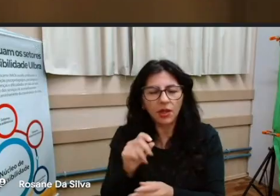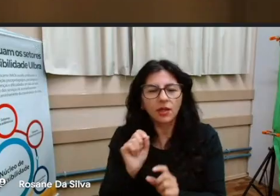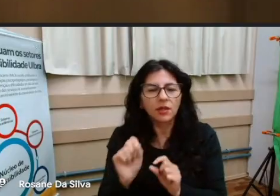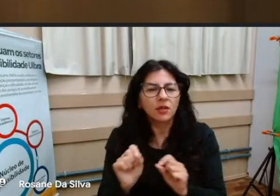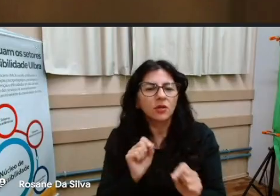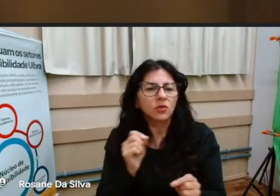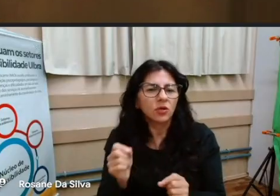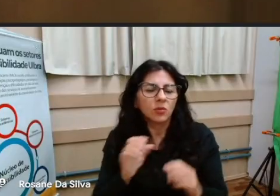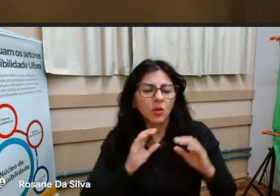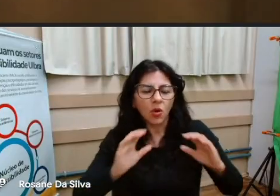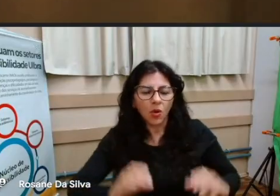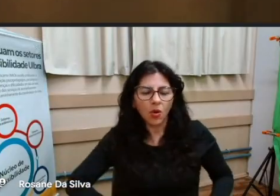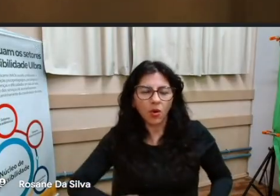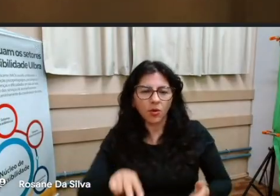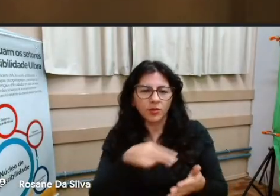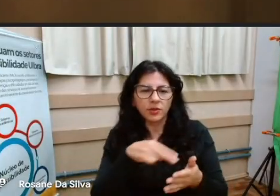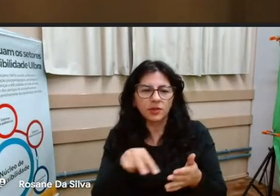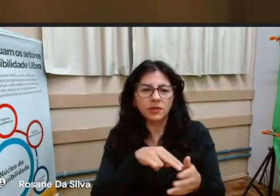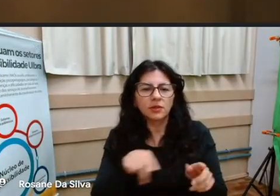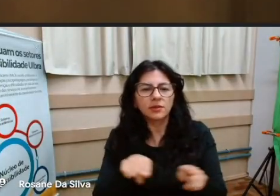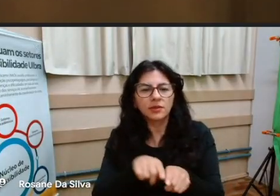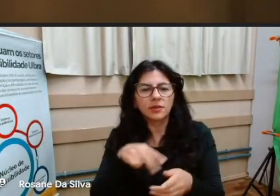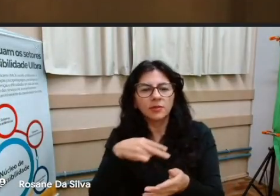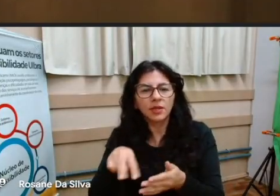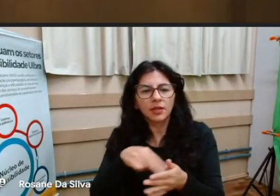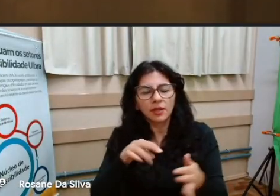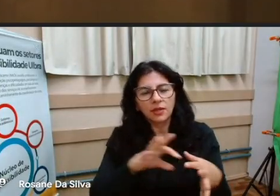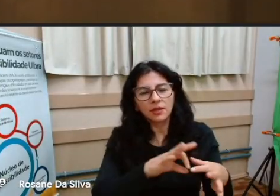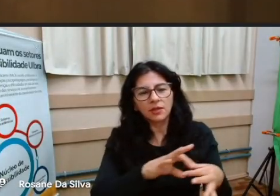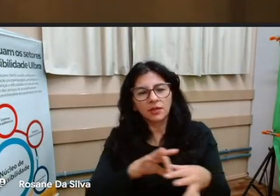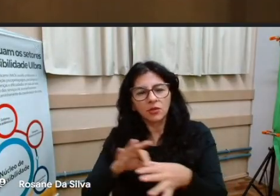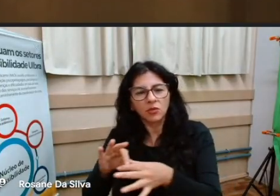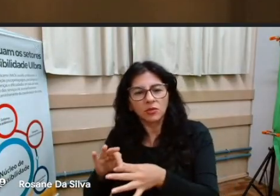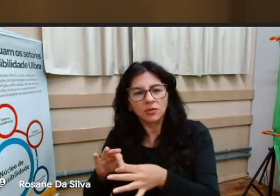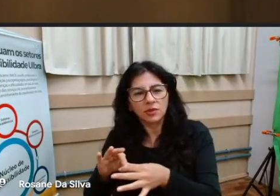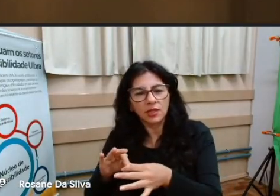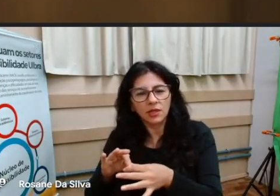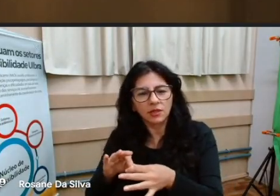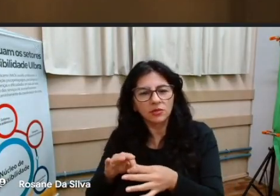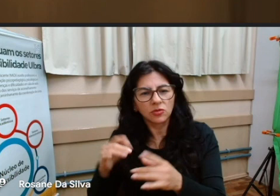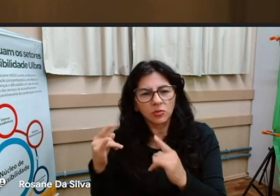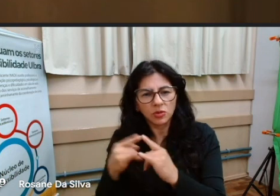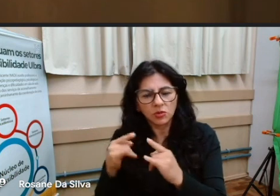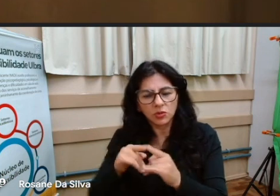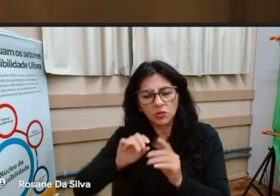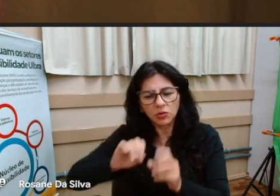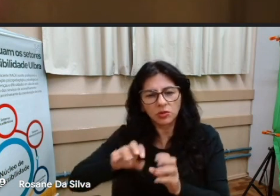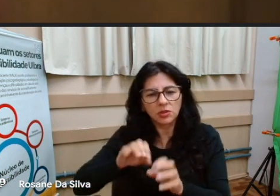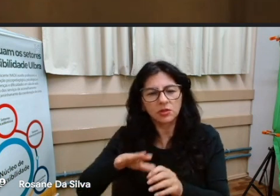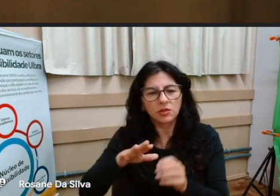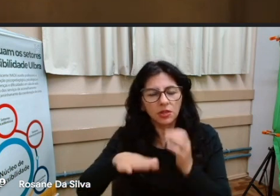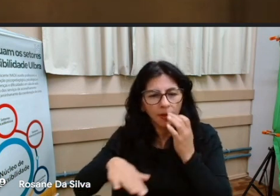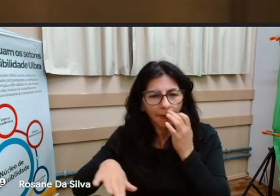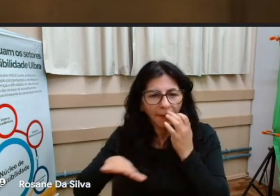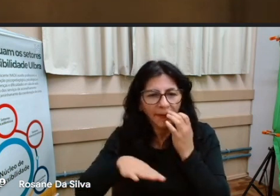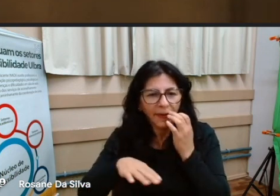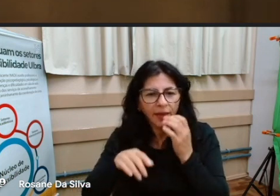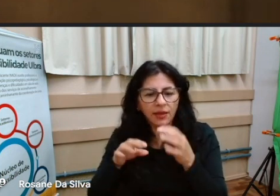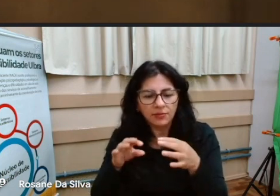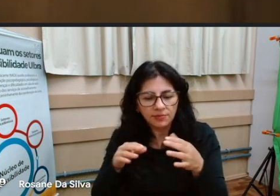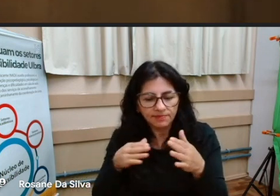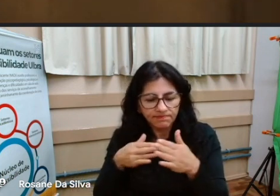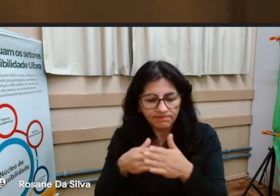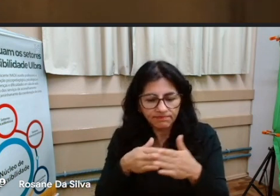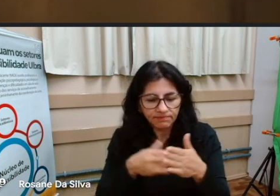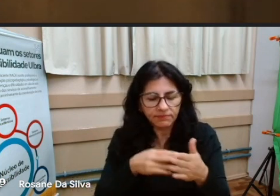desconstruções sobre corpos que dançam e da dança no contexto da educação sobre instituições de ensino